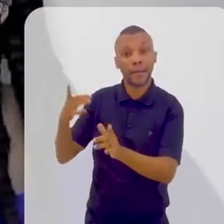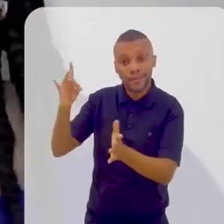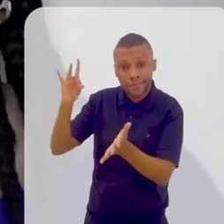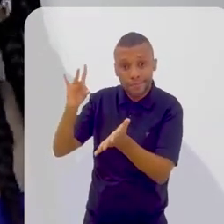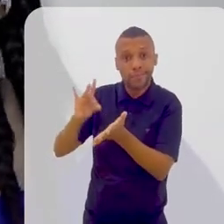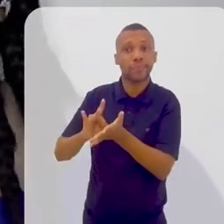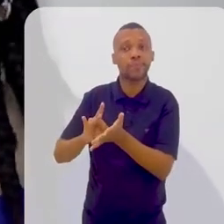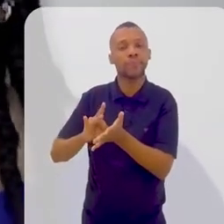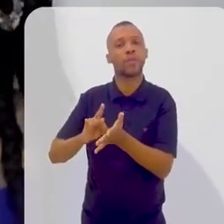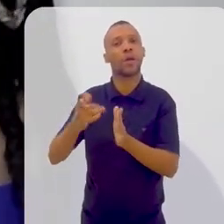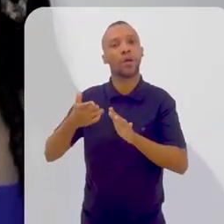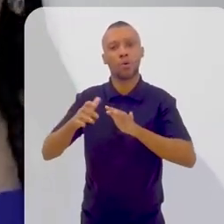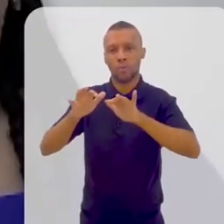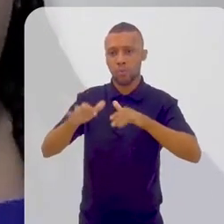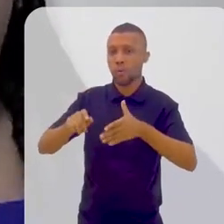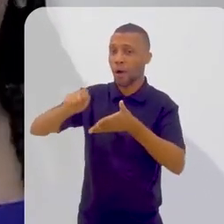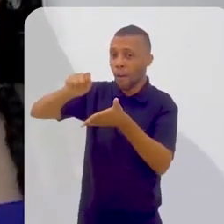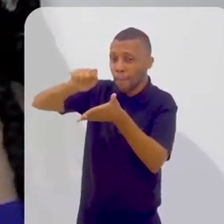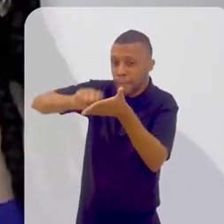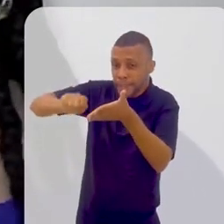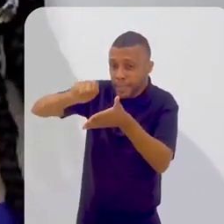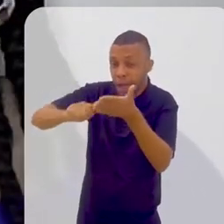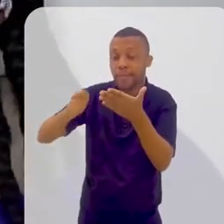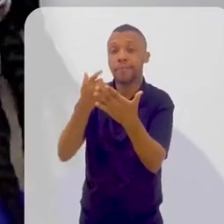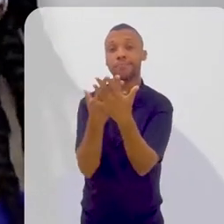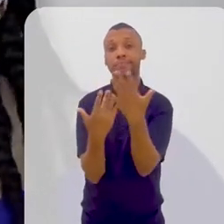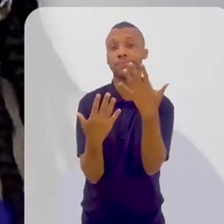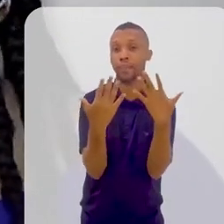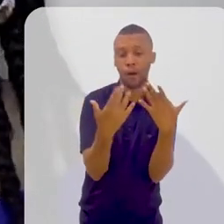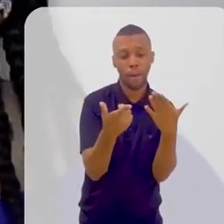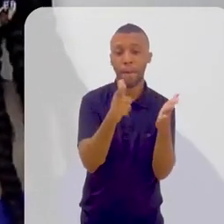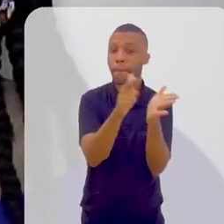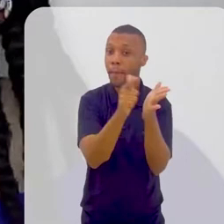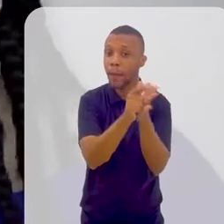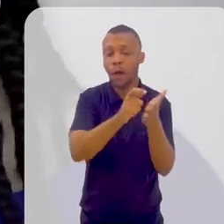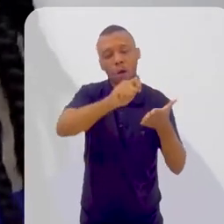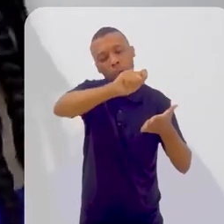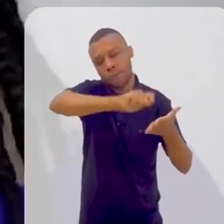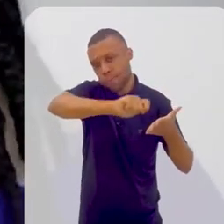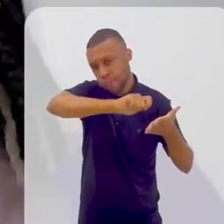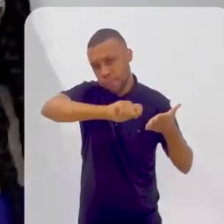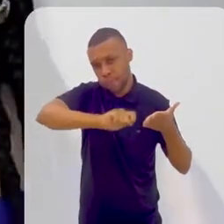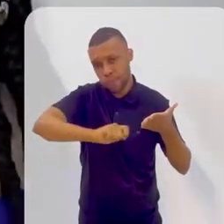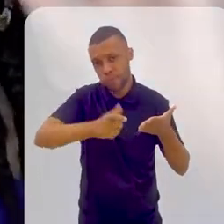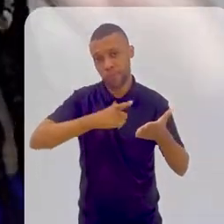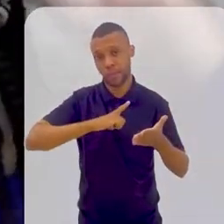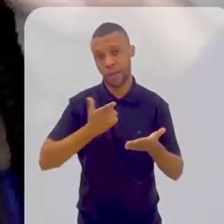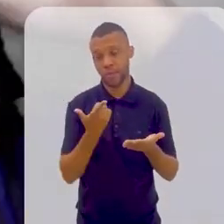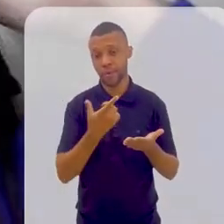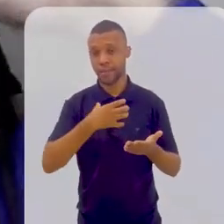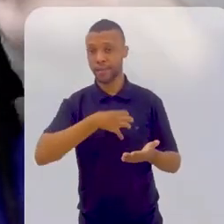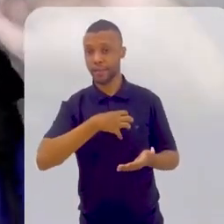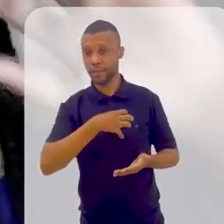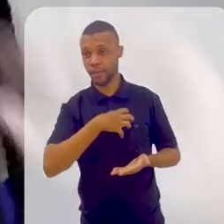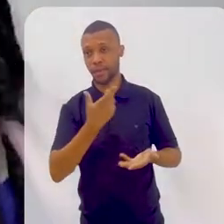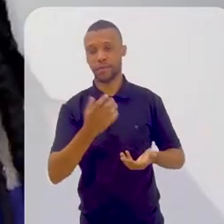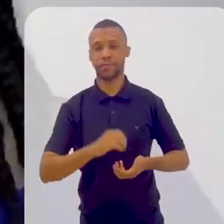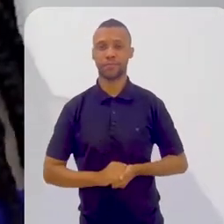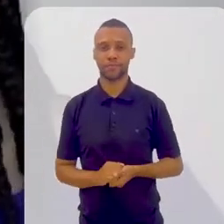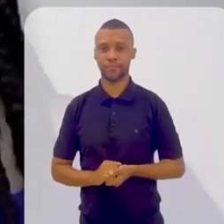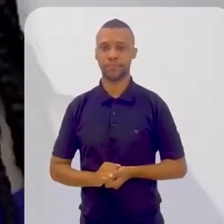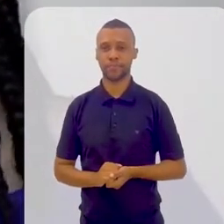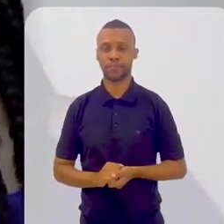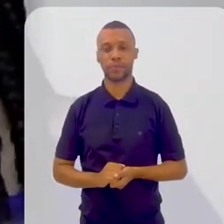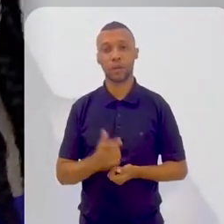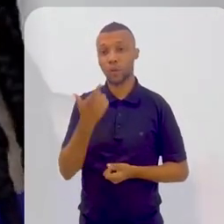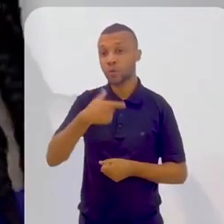que quando faz um release, que escreve todo à mão, passo por papel, eu sou daquelas, né? É tudo meu, tem que